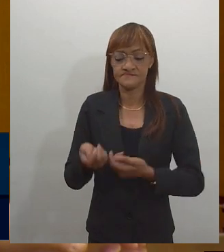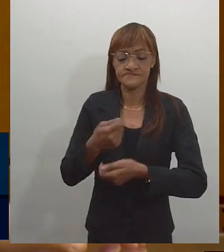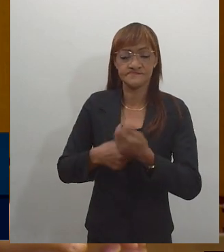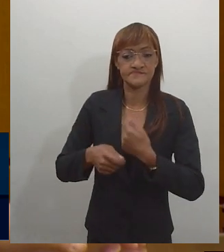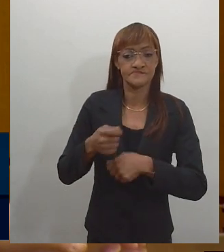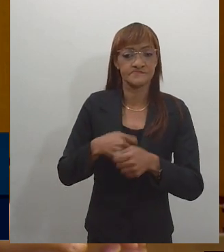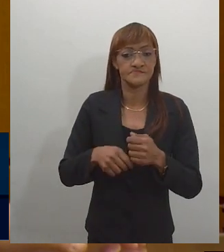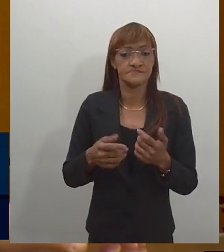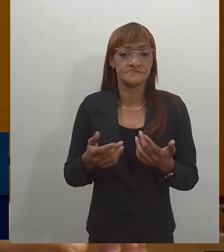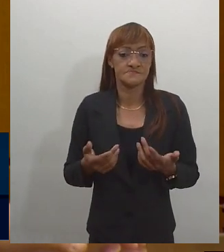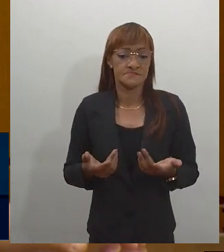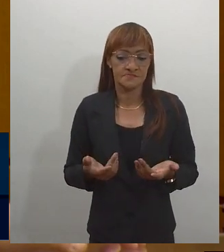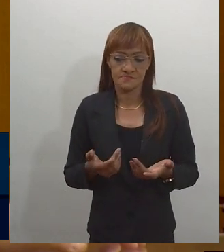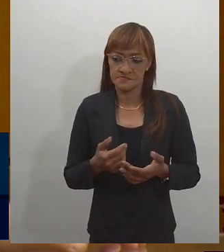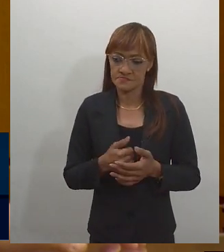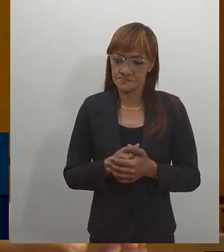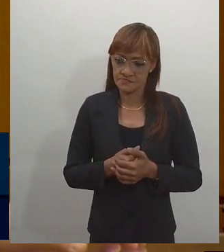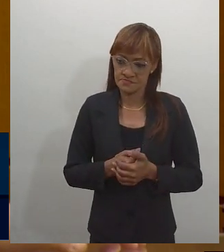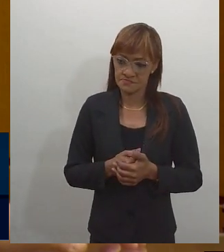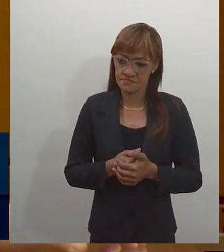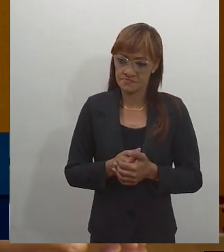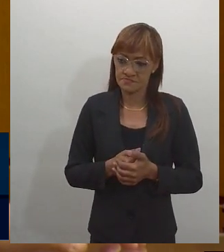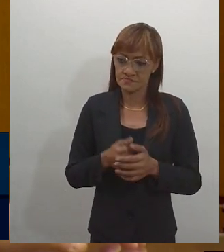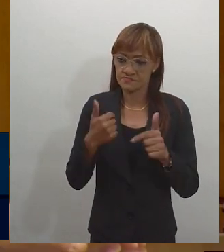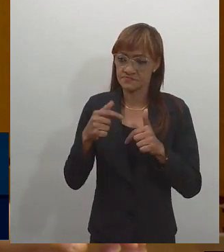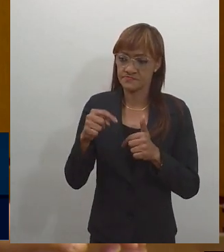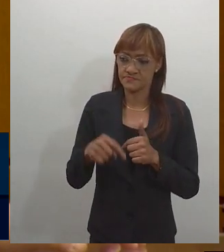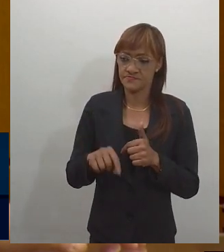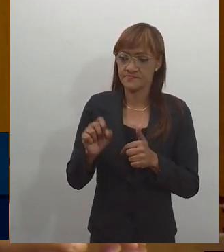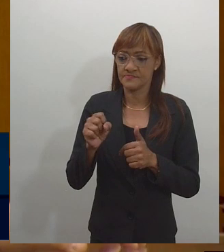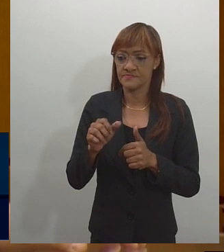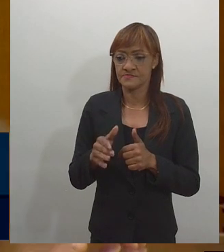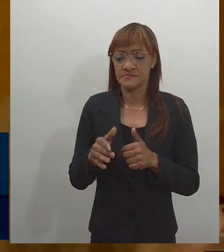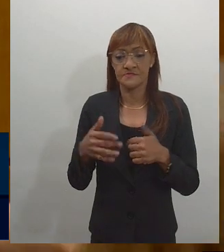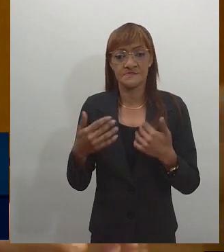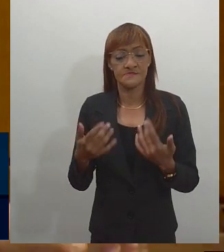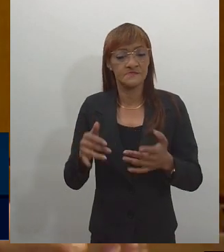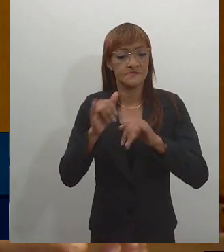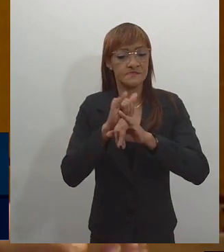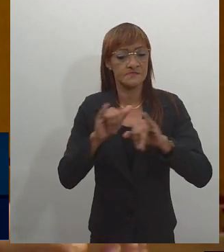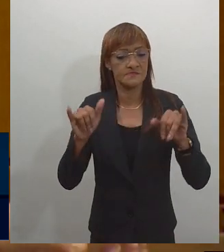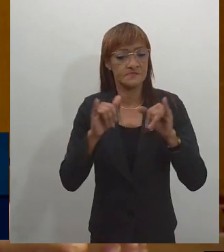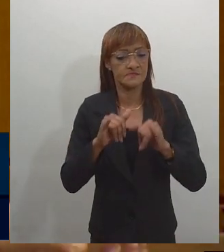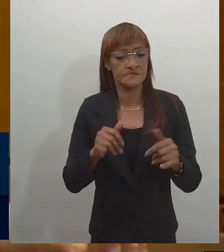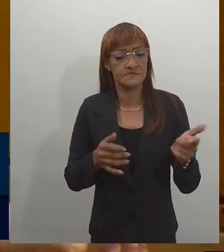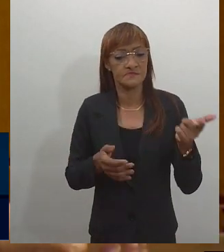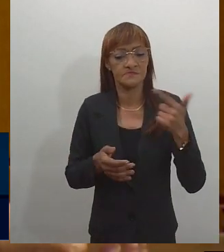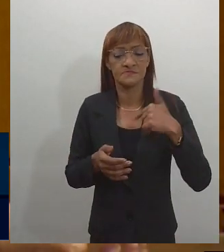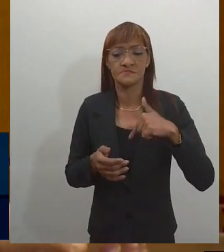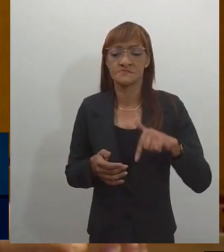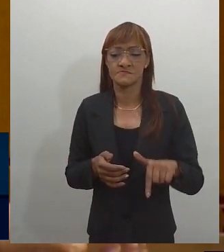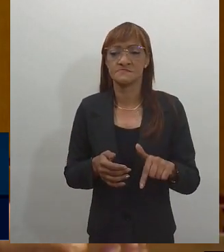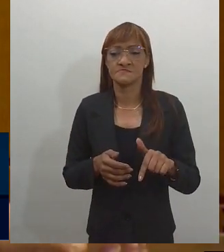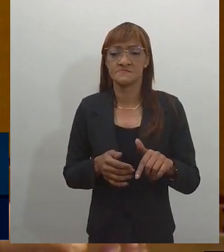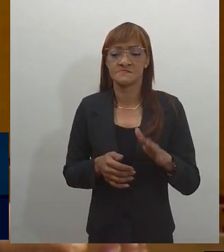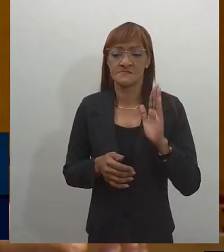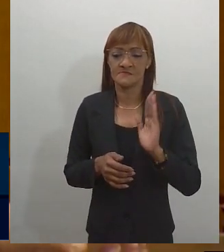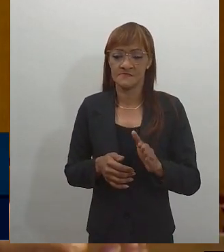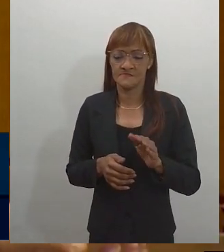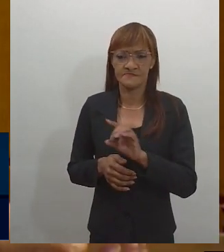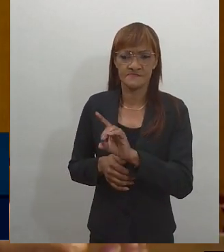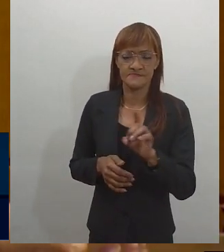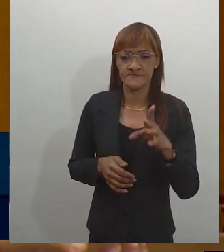aqui no Estado de Sergipe. Então fica aí esse alerta mais uma vez, para que a gente facilite, os deputados da base possam pedir ao governador, né, e não